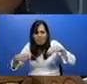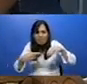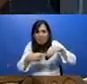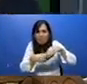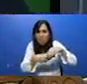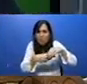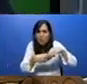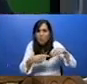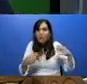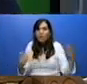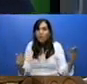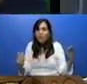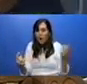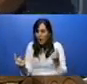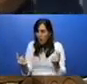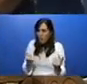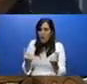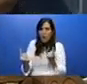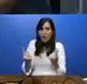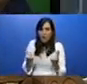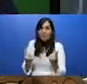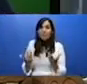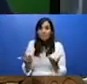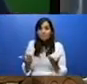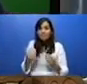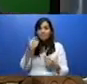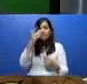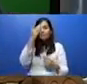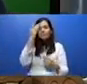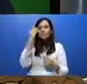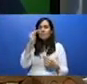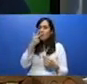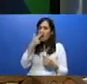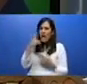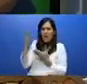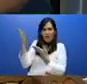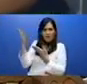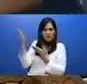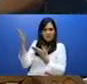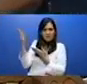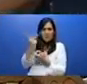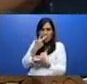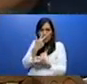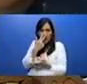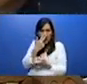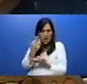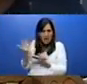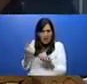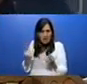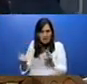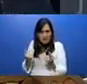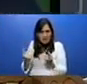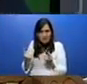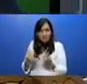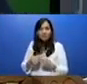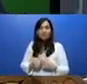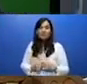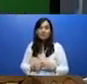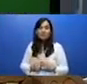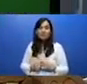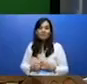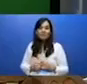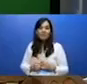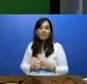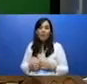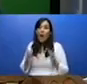ainda existe nos dias de hoje. Vocês acham que a semelhança entre eles? Haja como um